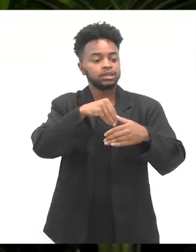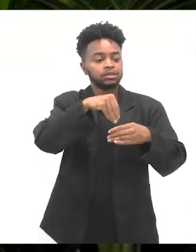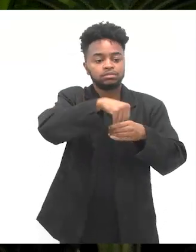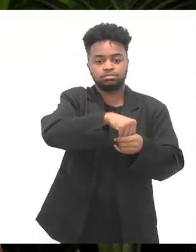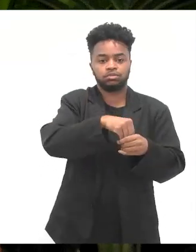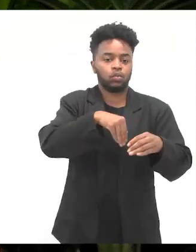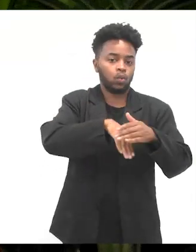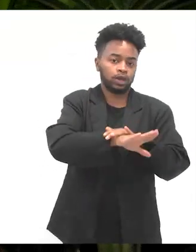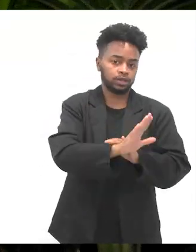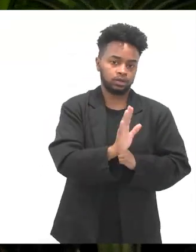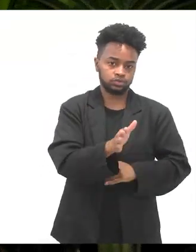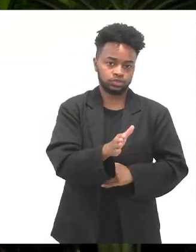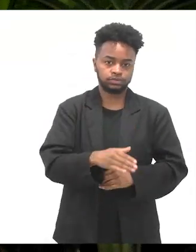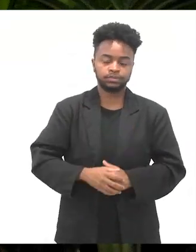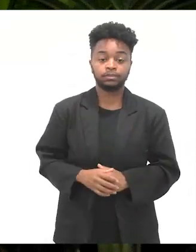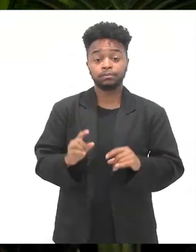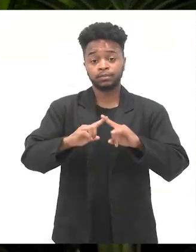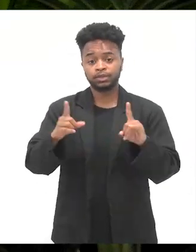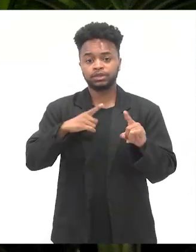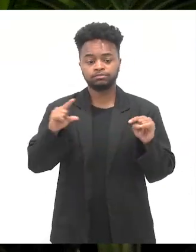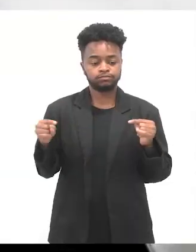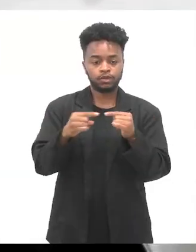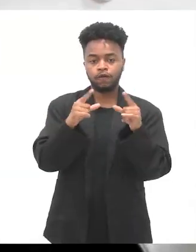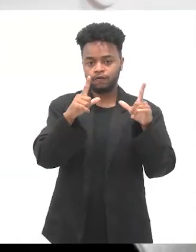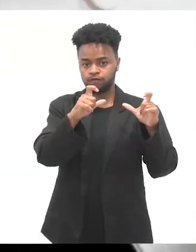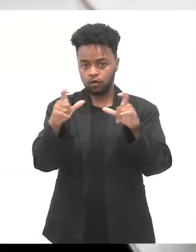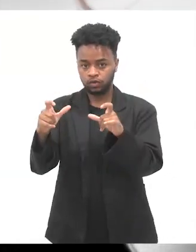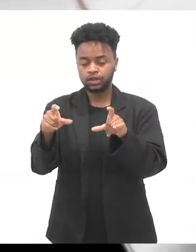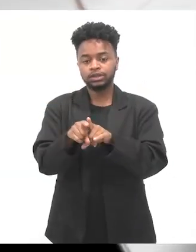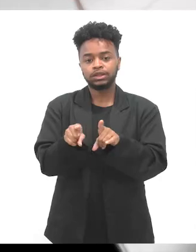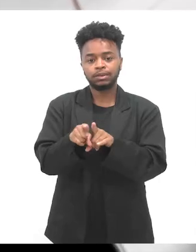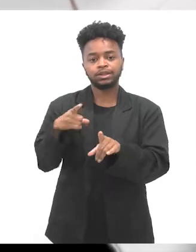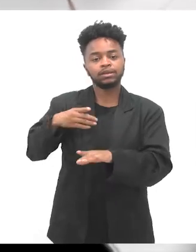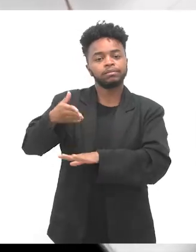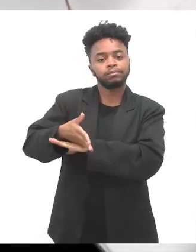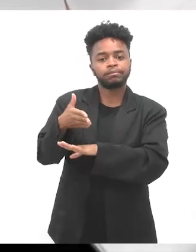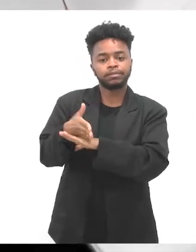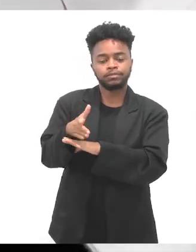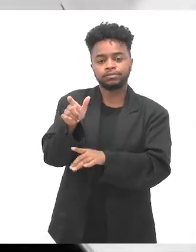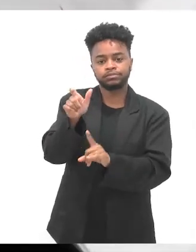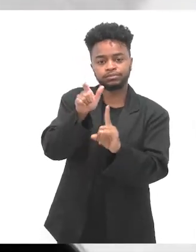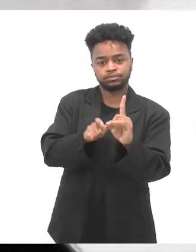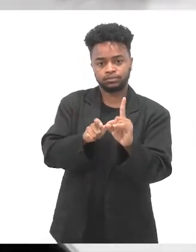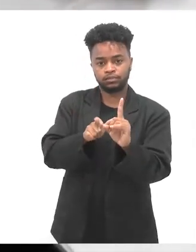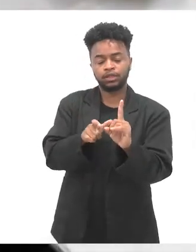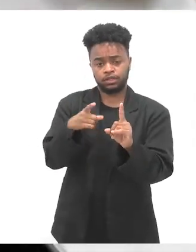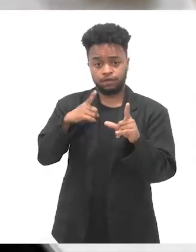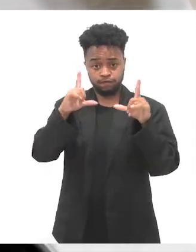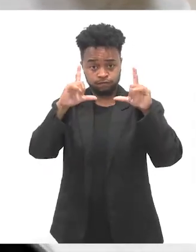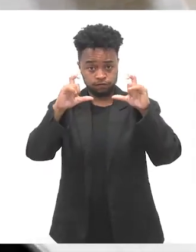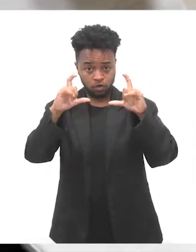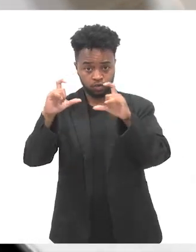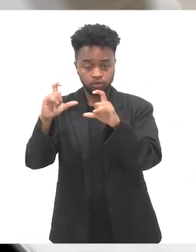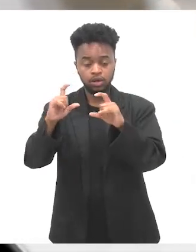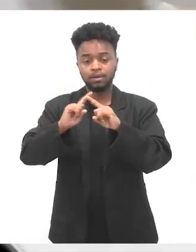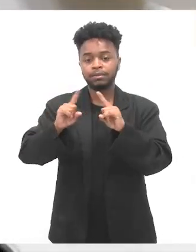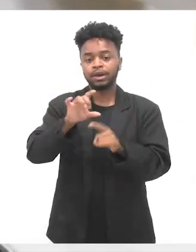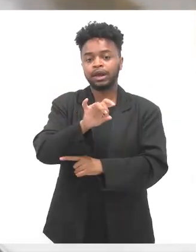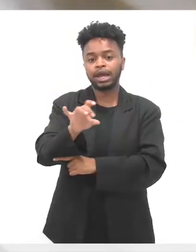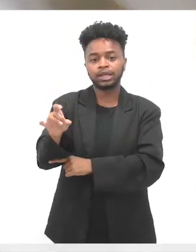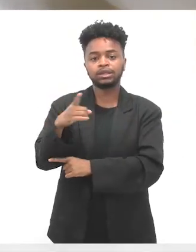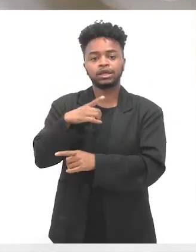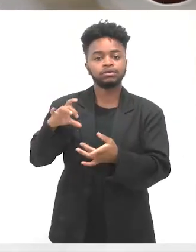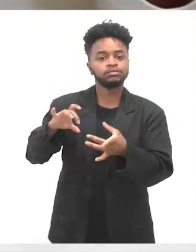Então, mas era basicamente isso, fotografias. Existe também a participação além das fotos, cada pescado